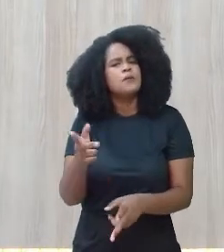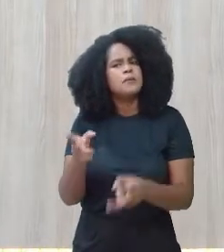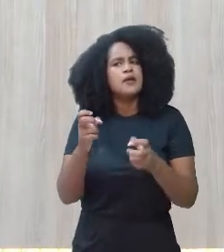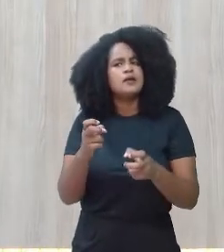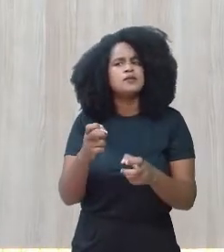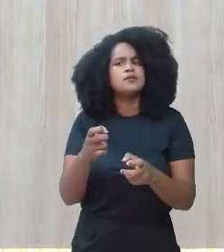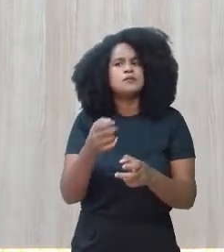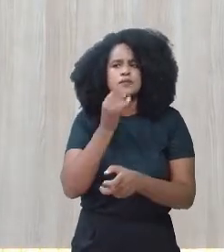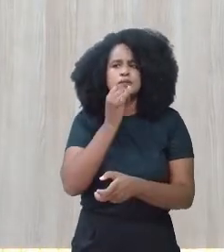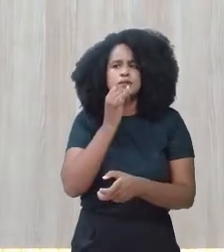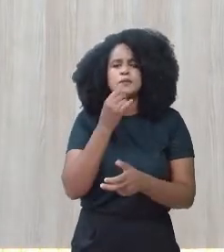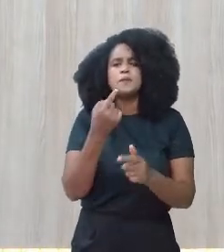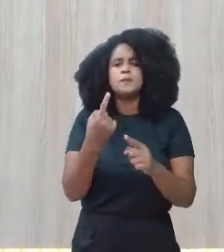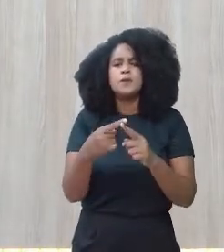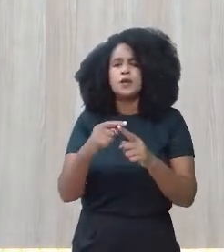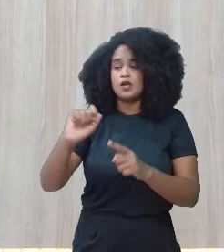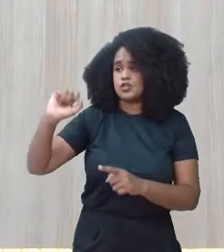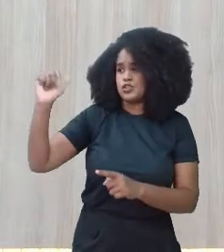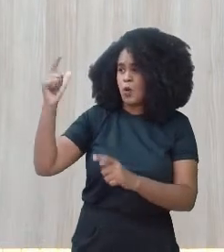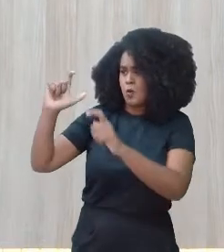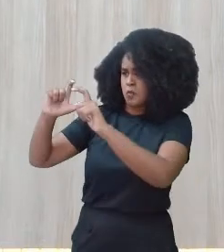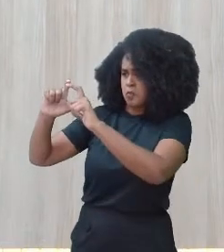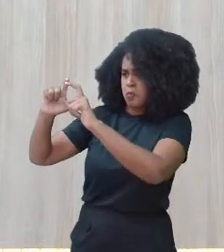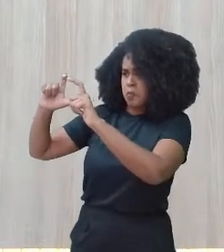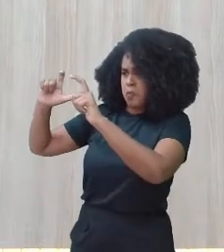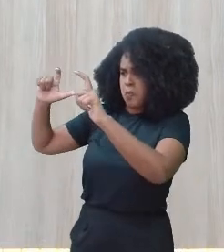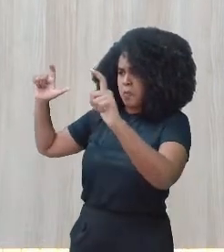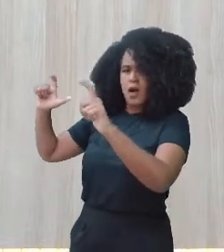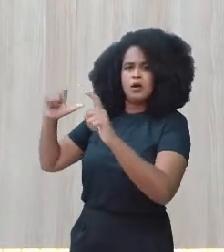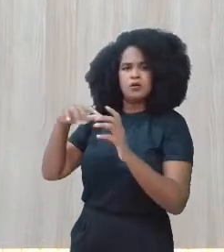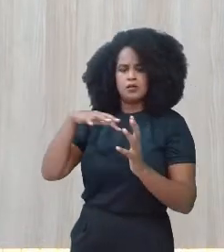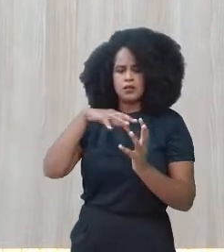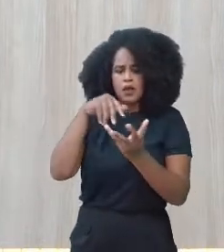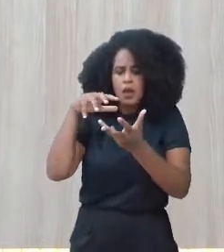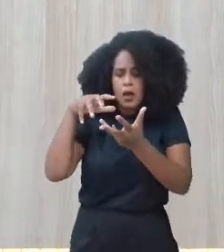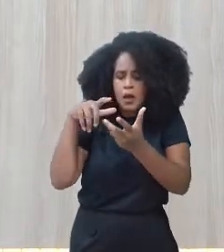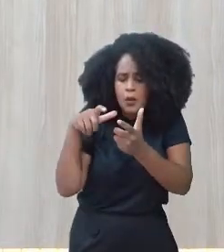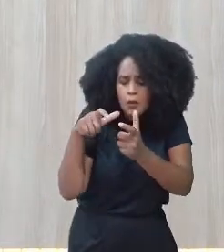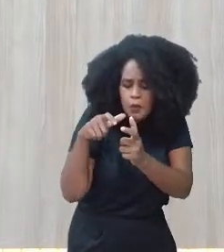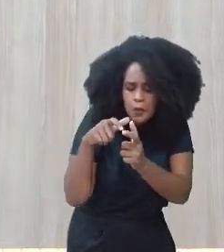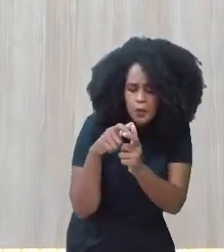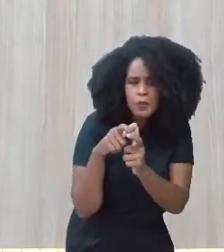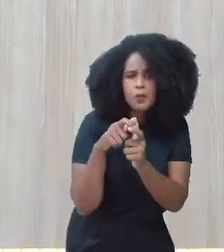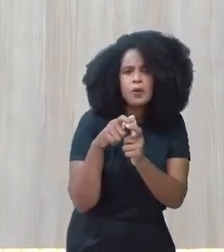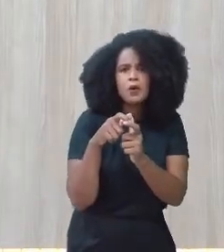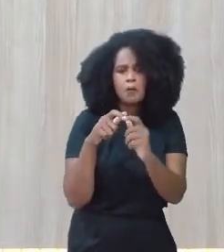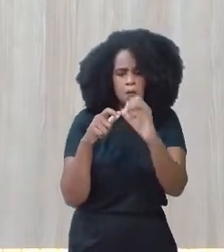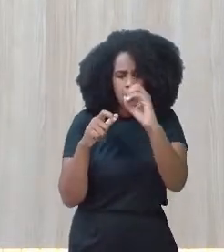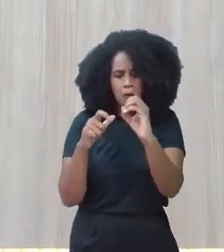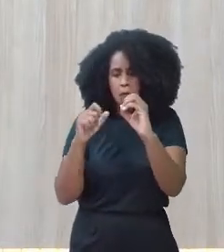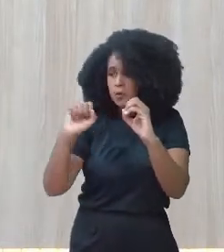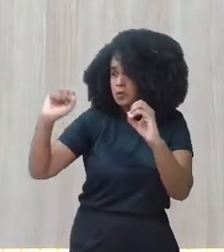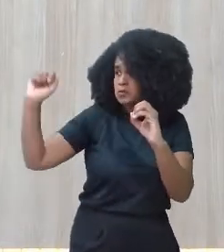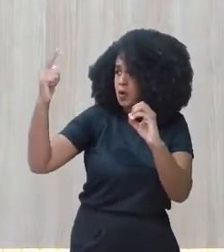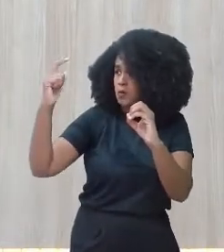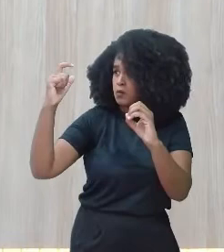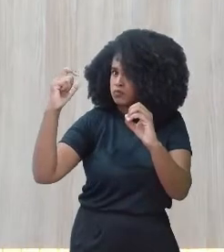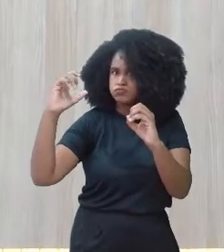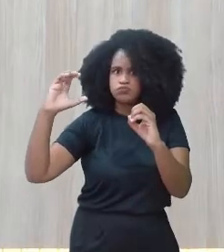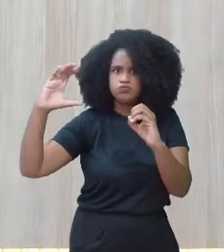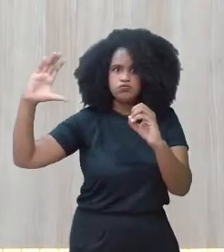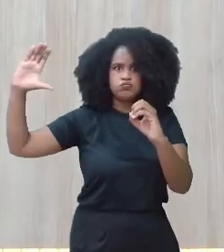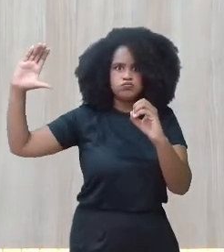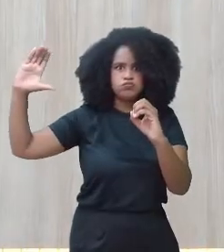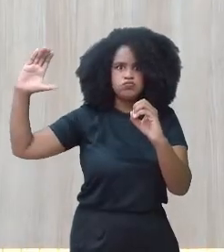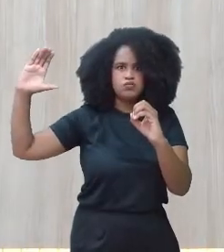Terra está tão pequenininha, que eu ainda ia colocar menor, hein? Tão pequenininha em relação a esse Sol? Será que a gente se percebe dessa